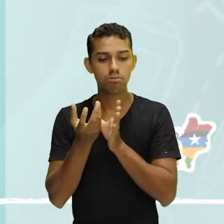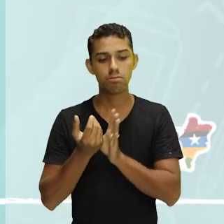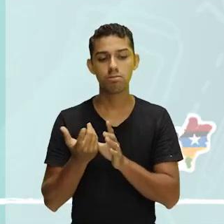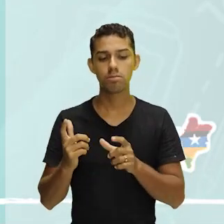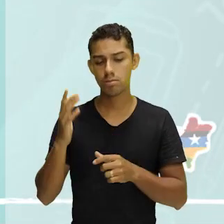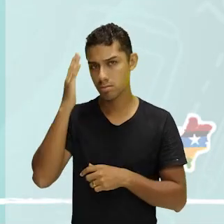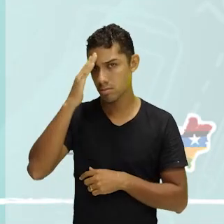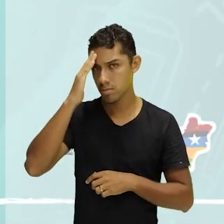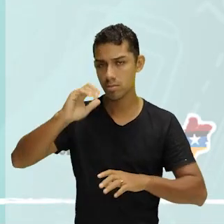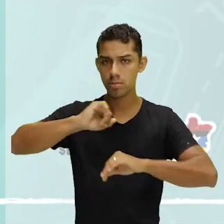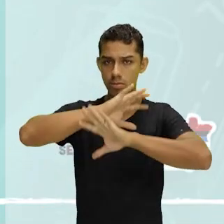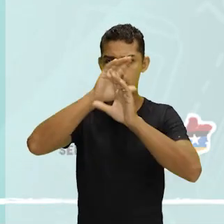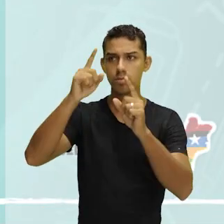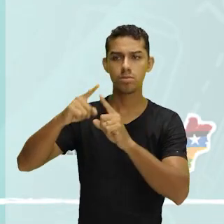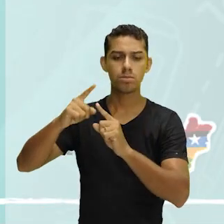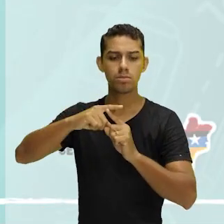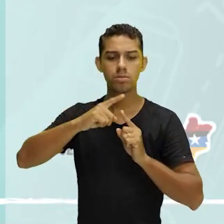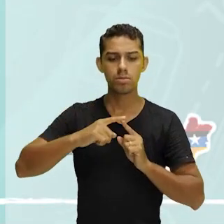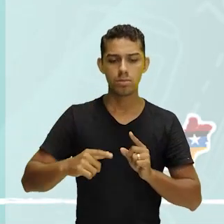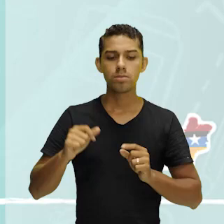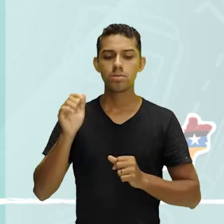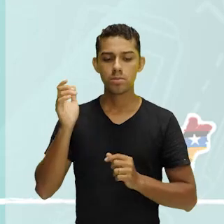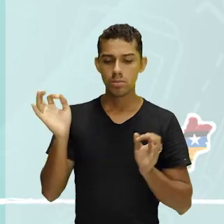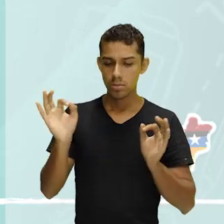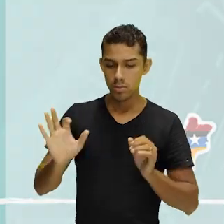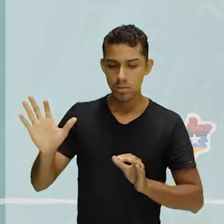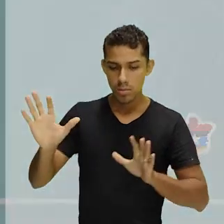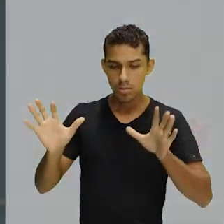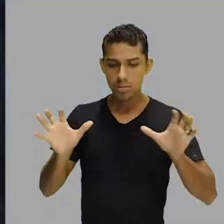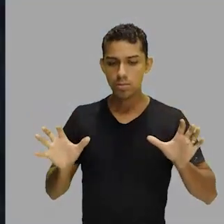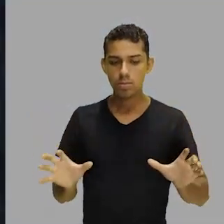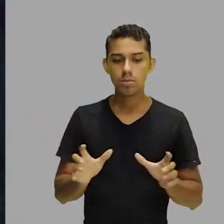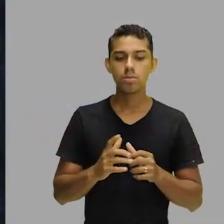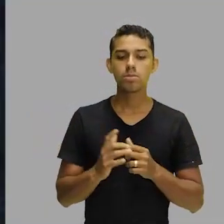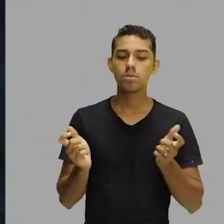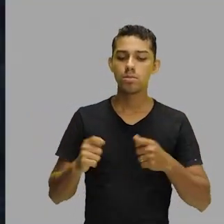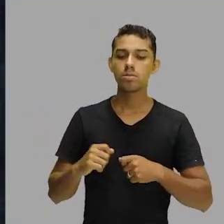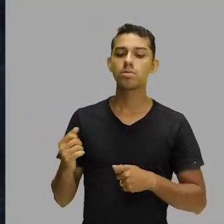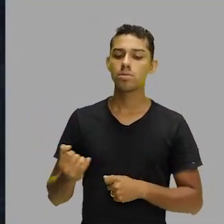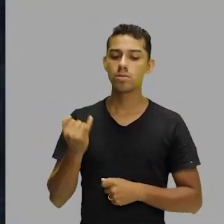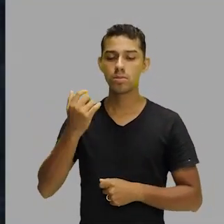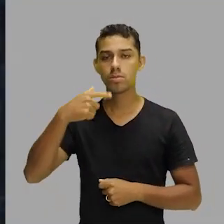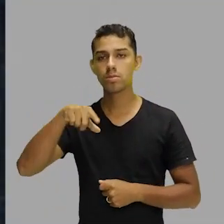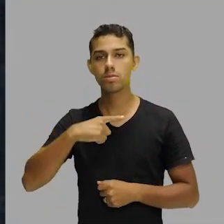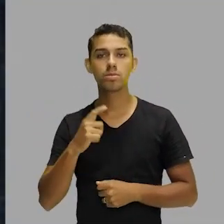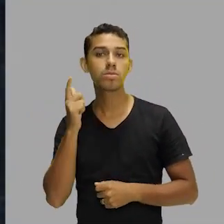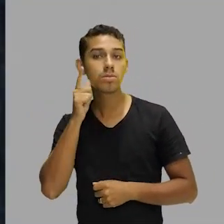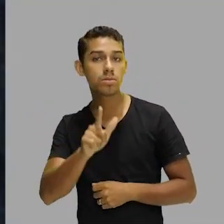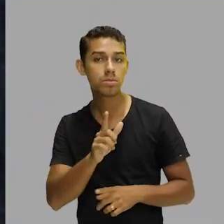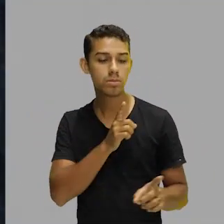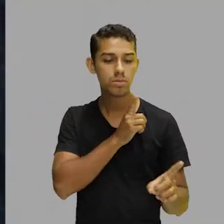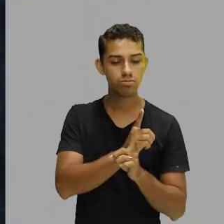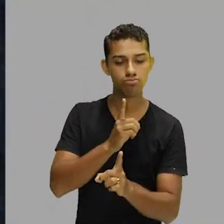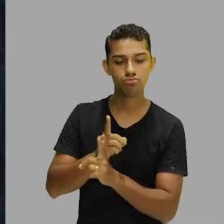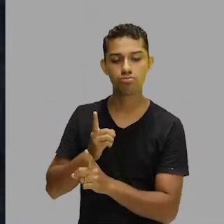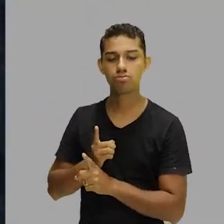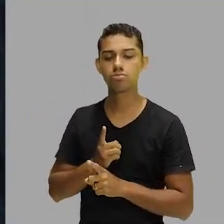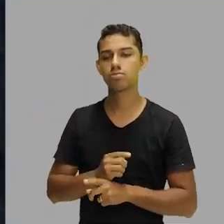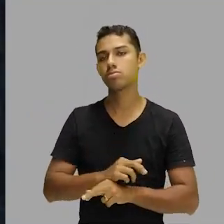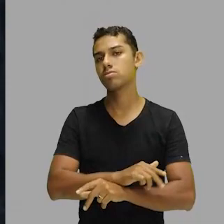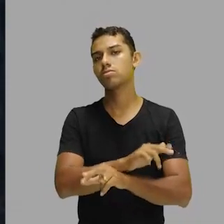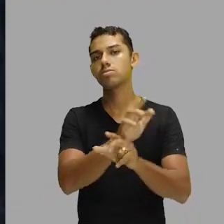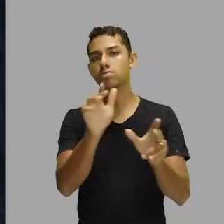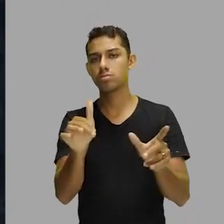entendermos esses tipos de formatos e essas formas de colônias é importante para que a gente consiga identificar as